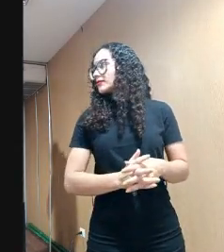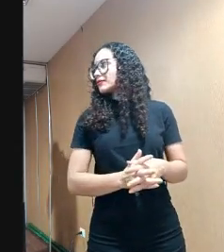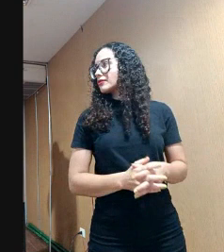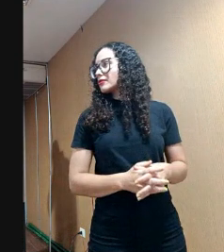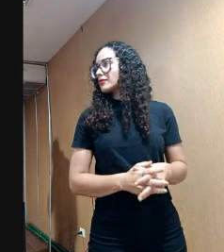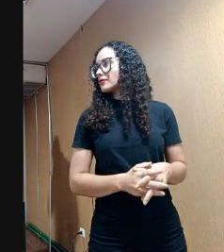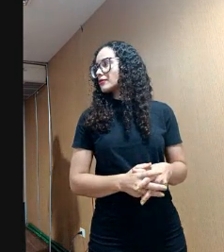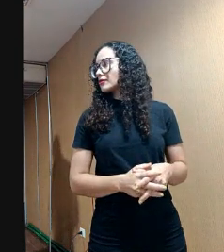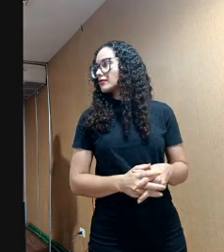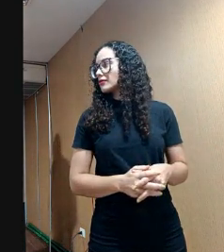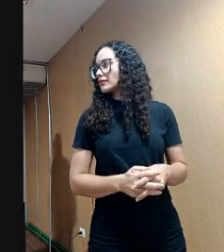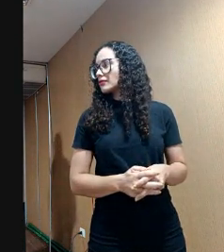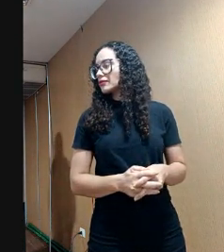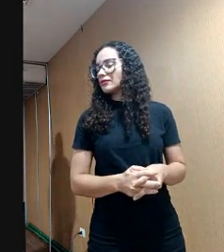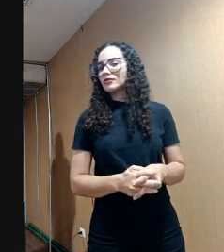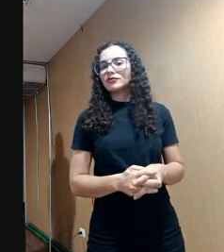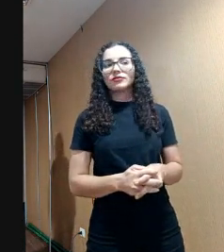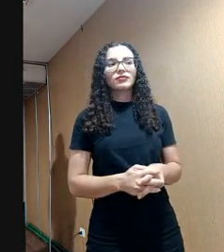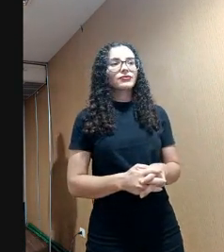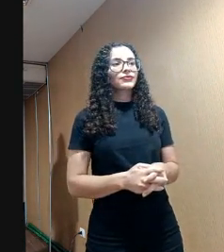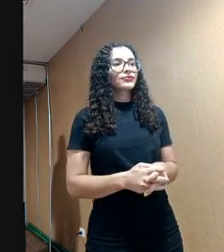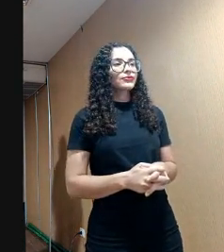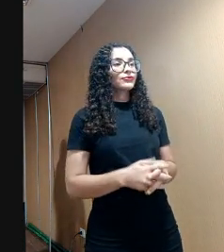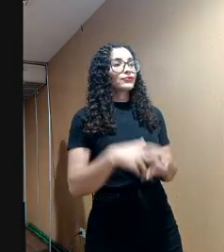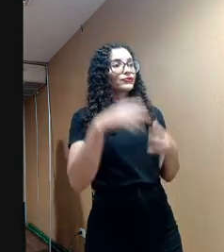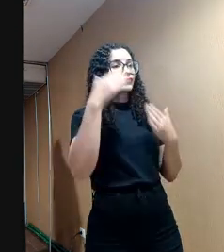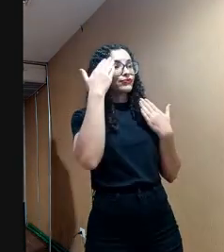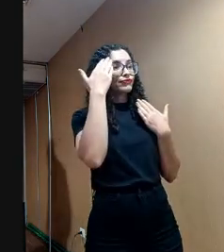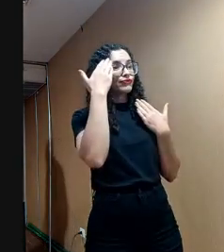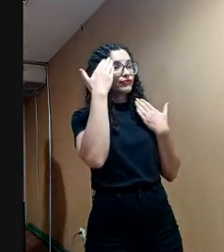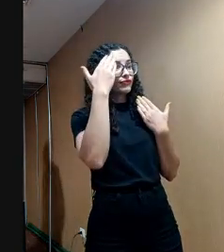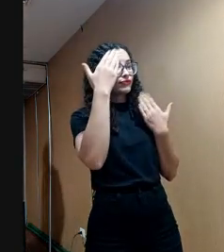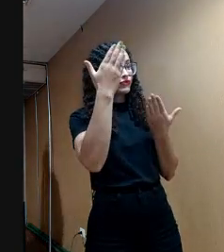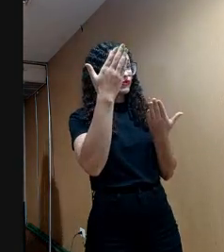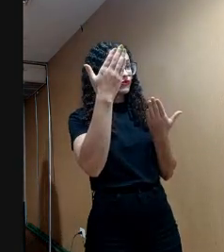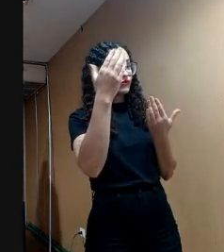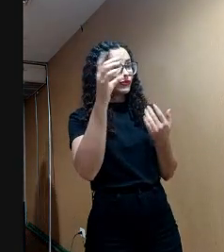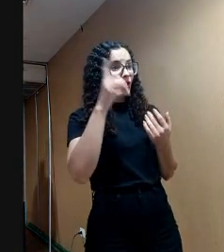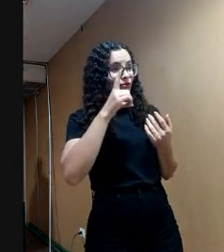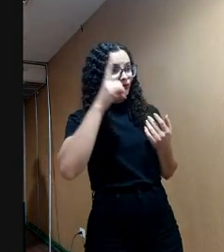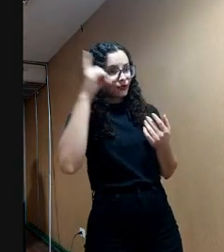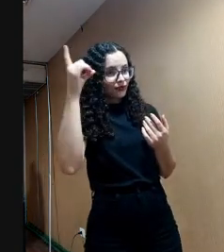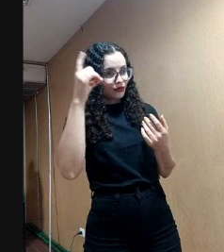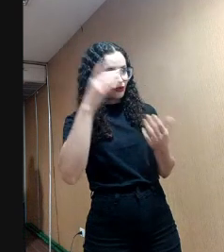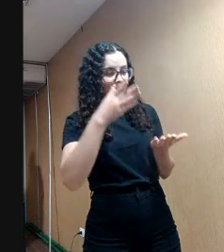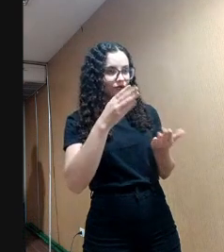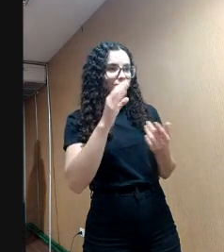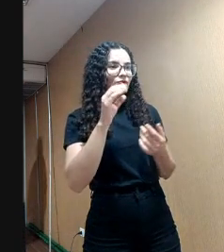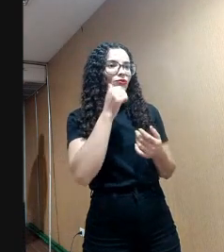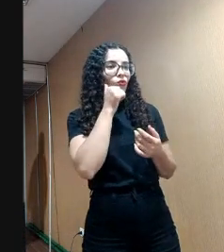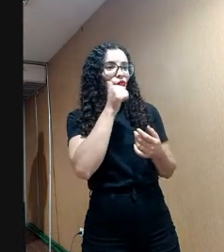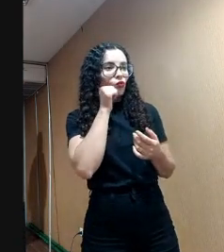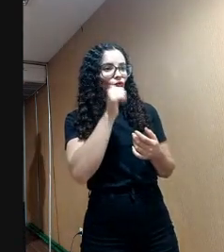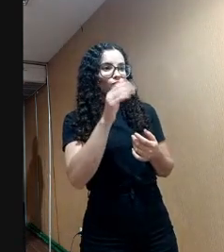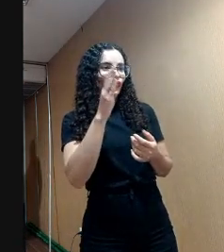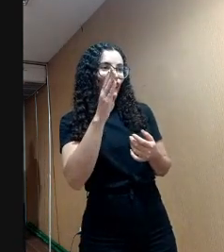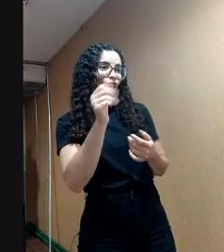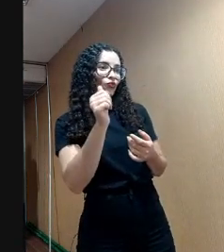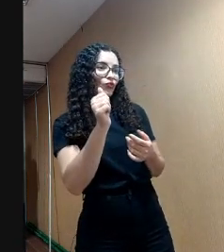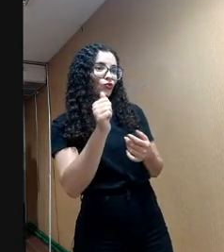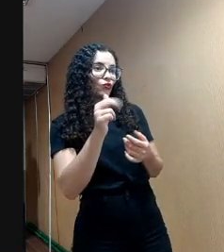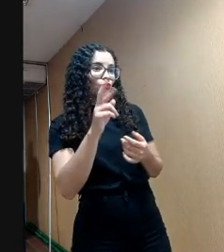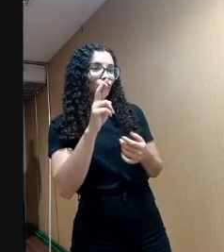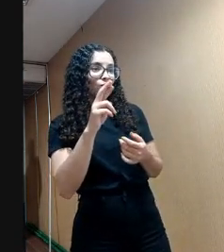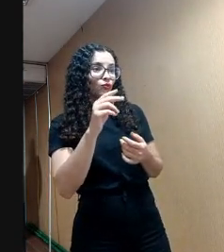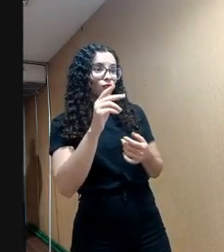Agradecemos as palavras da diretora de ensino, Bárbara Nascimento, tá? E nesse momento nós convidamos